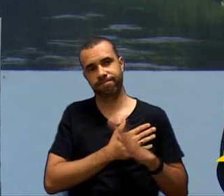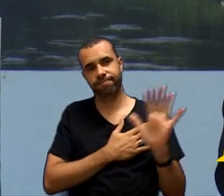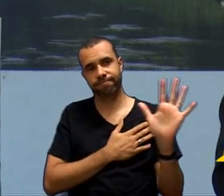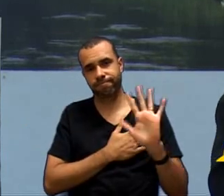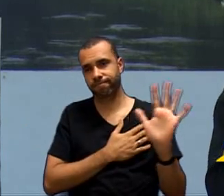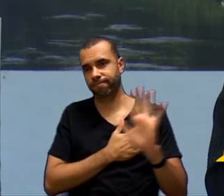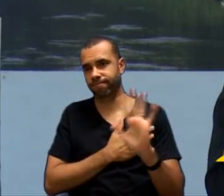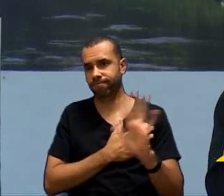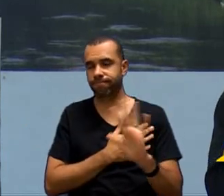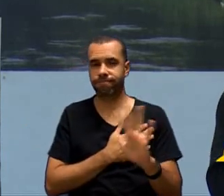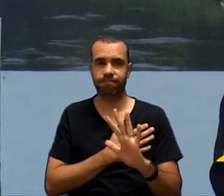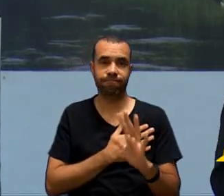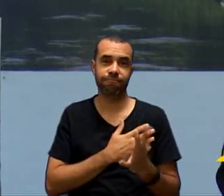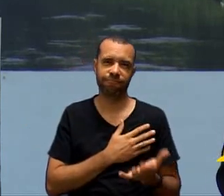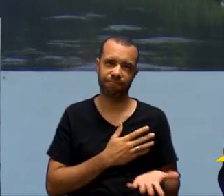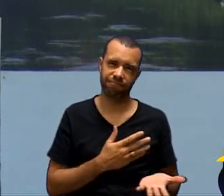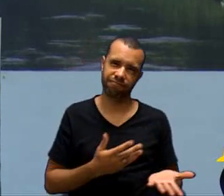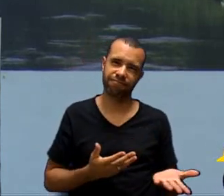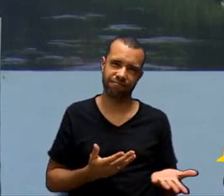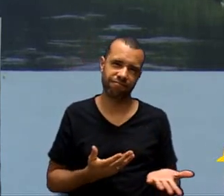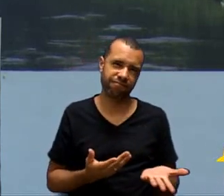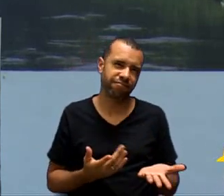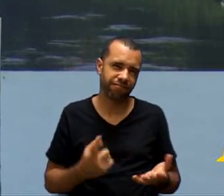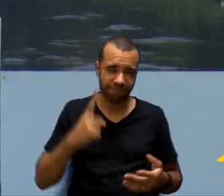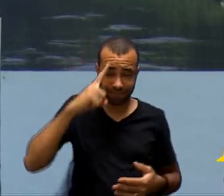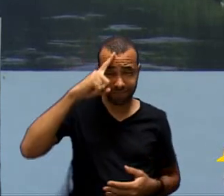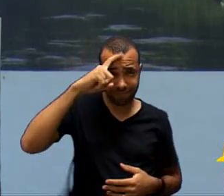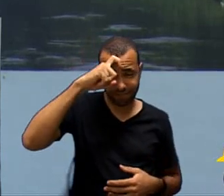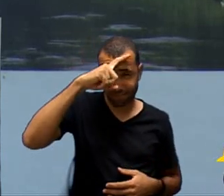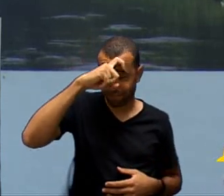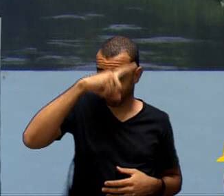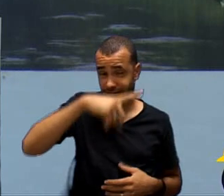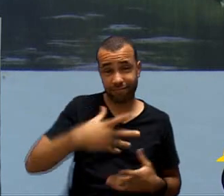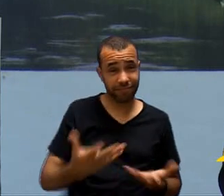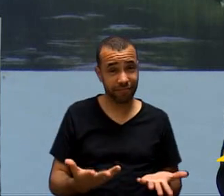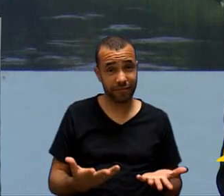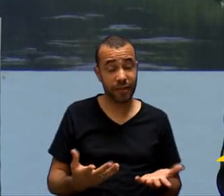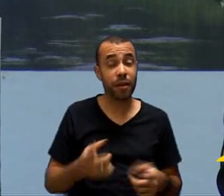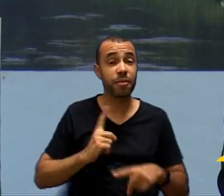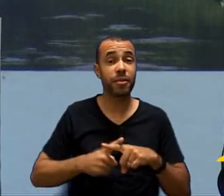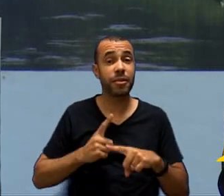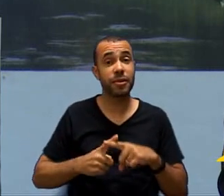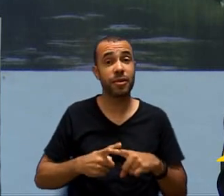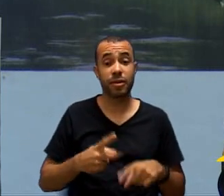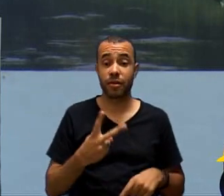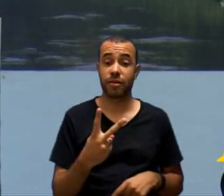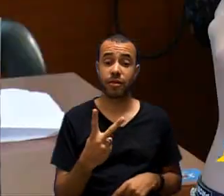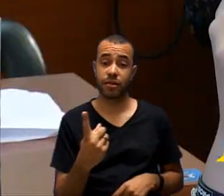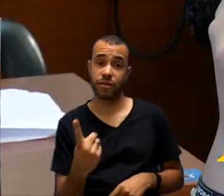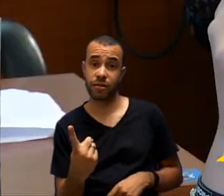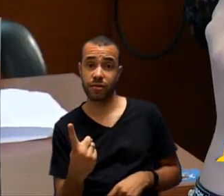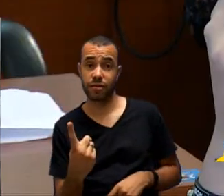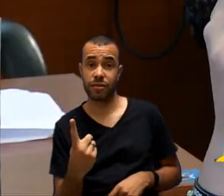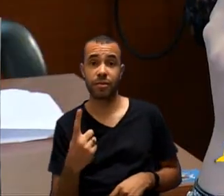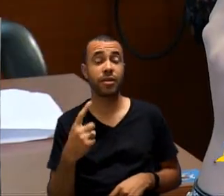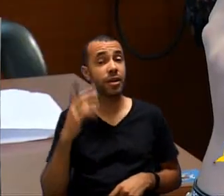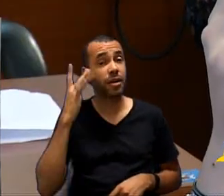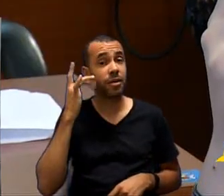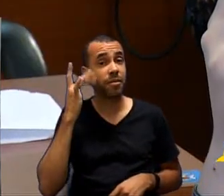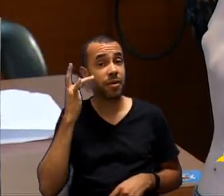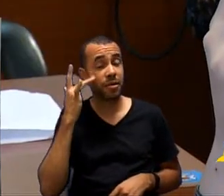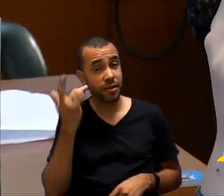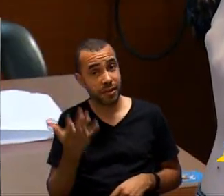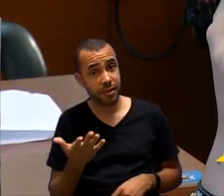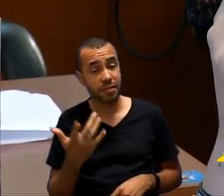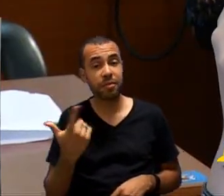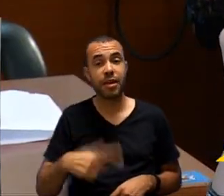Muito duro, porque foram 21 dias, 66 horas, em que a gente